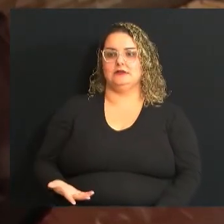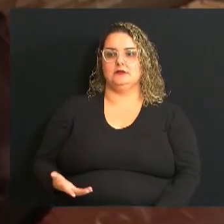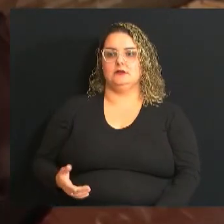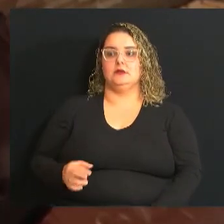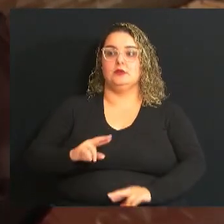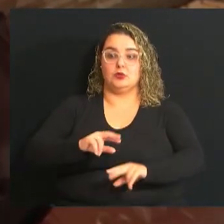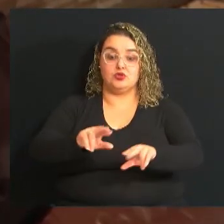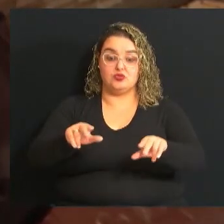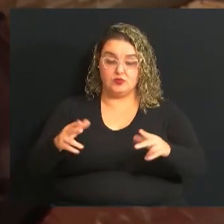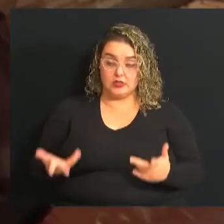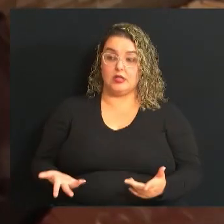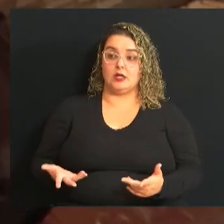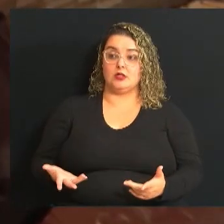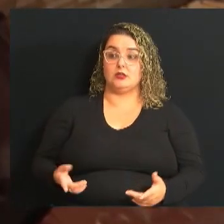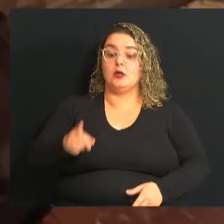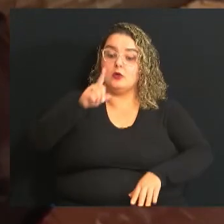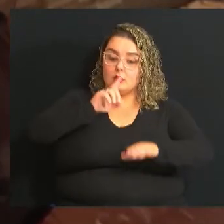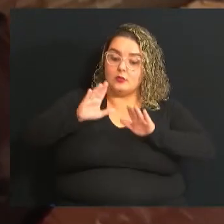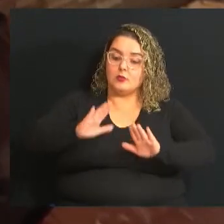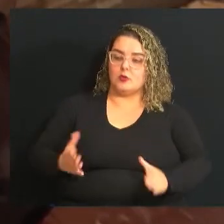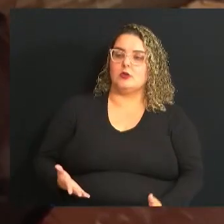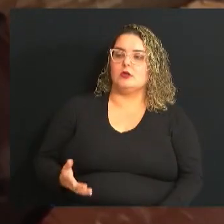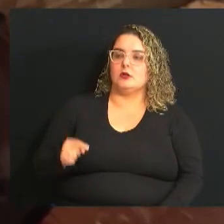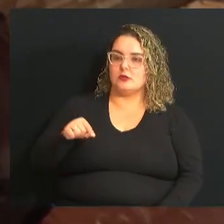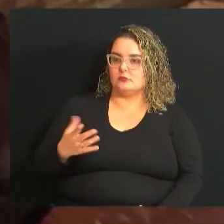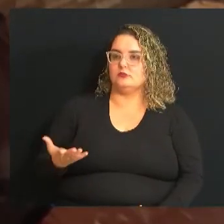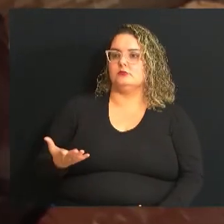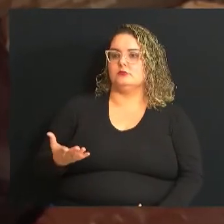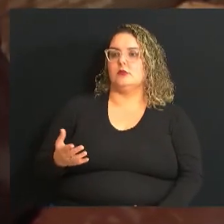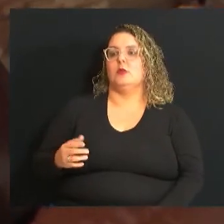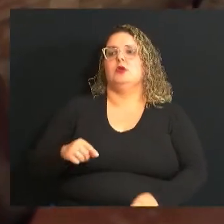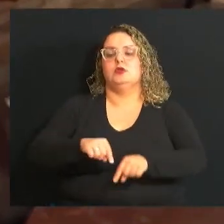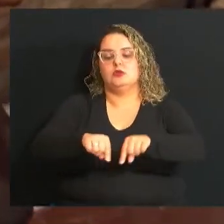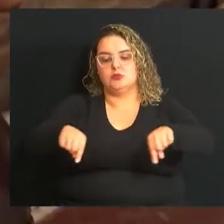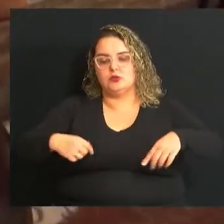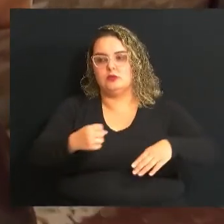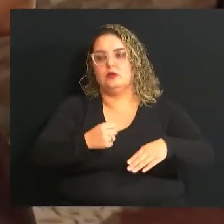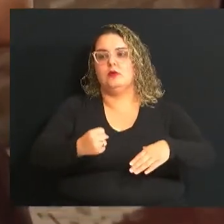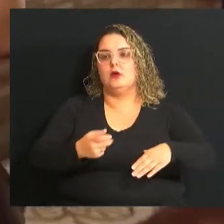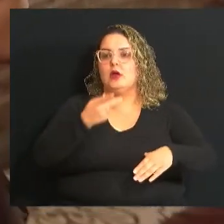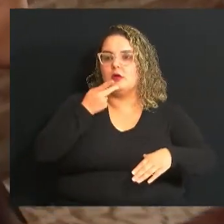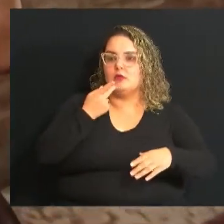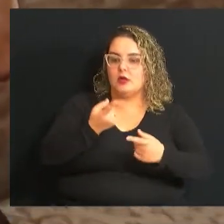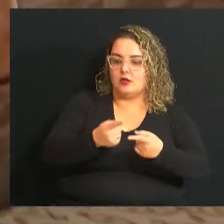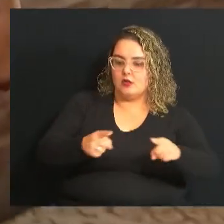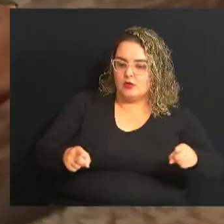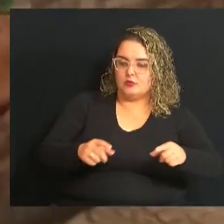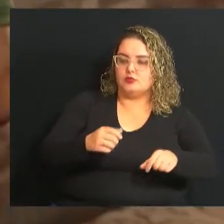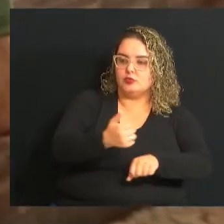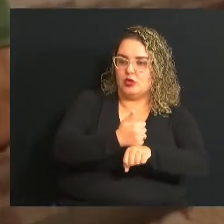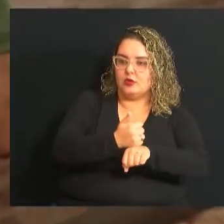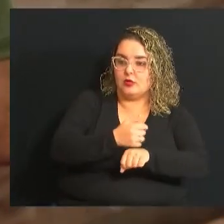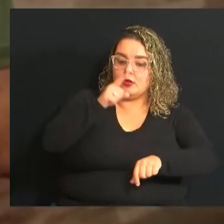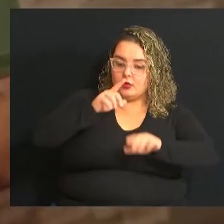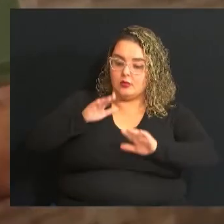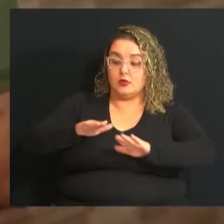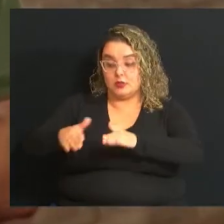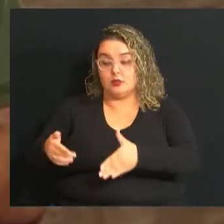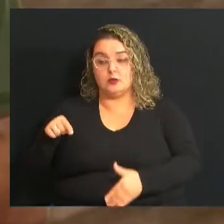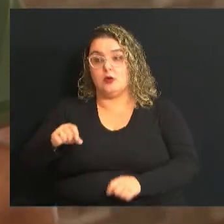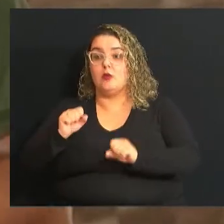no casamento dela, que foi no sábado. O produto chegou na segunda-feira. Ela vai casar novamente? Não.